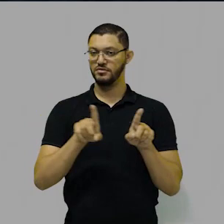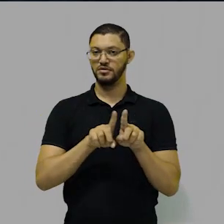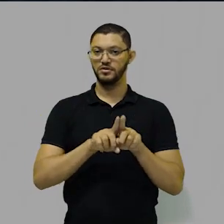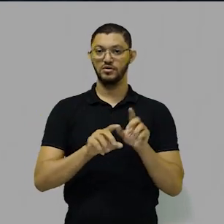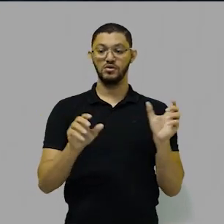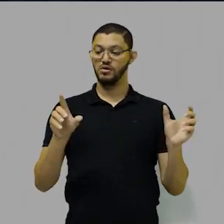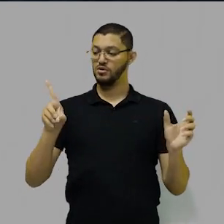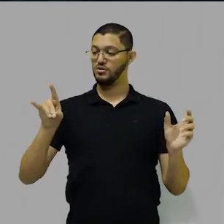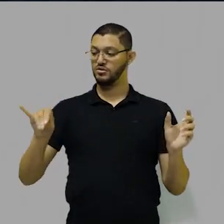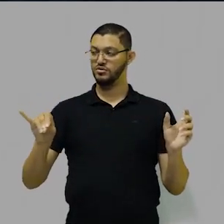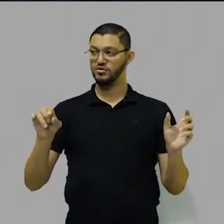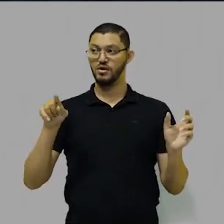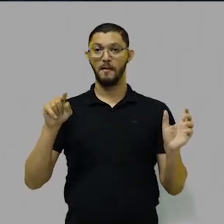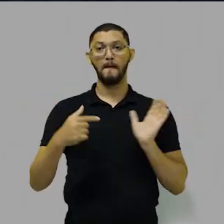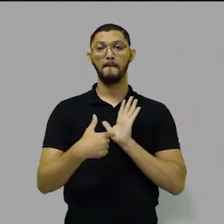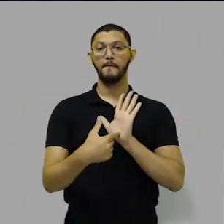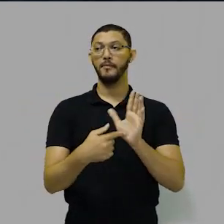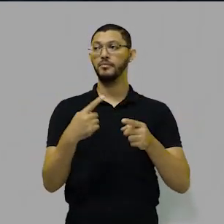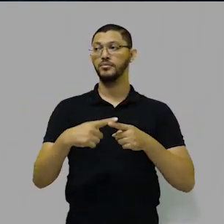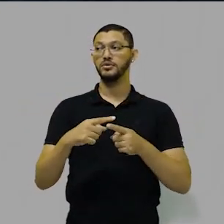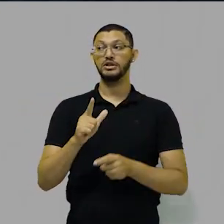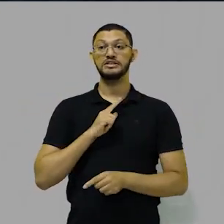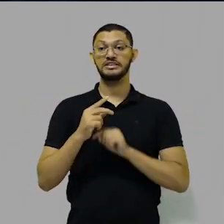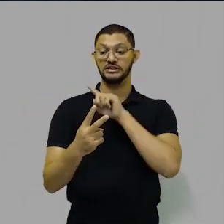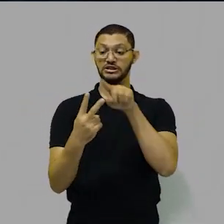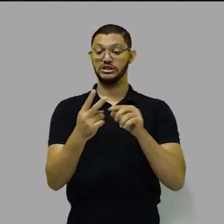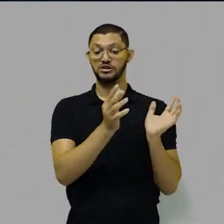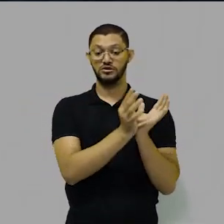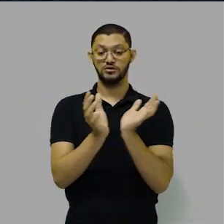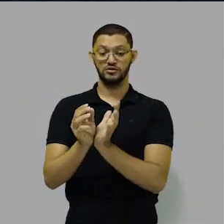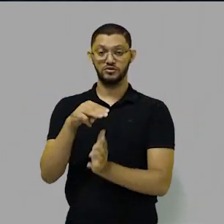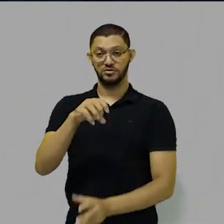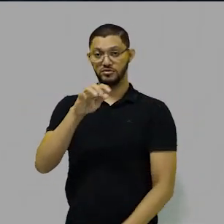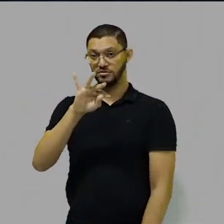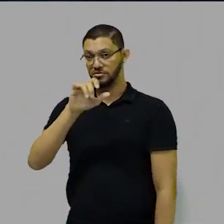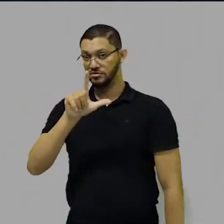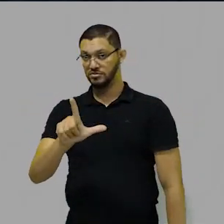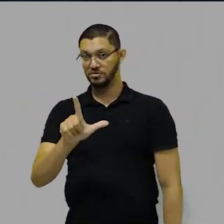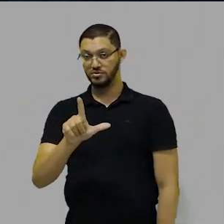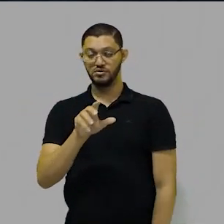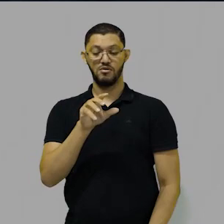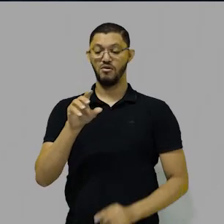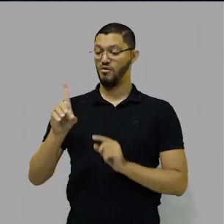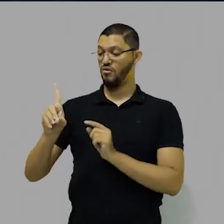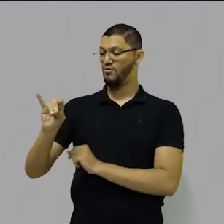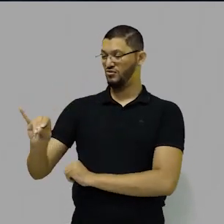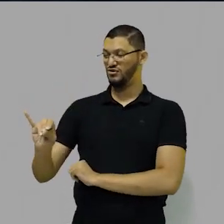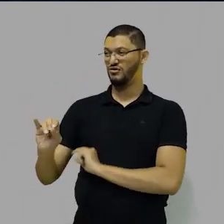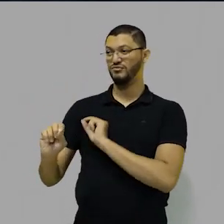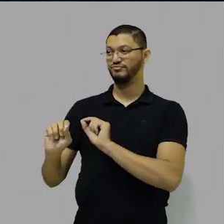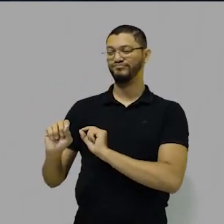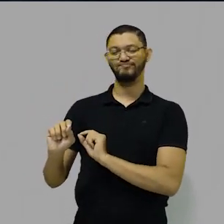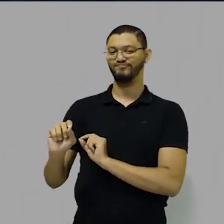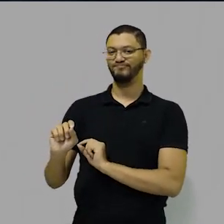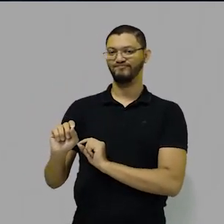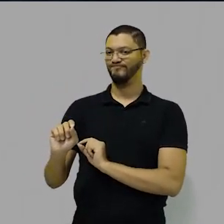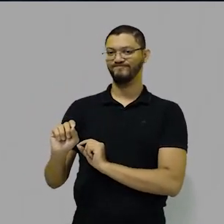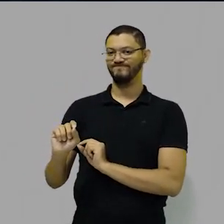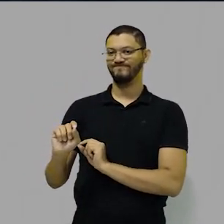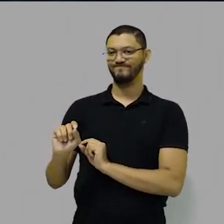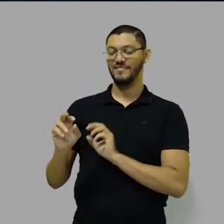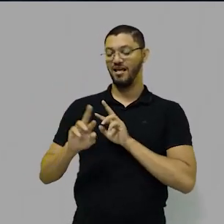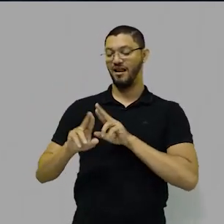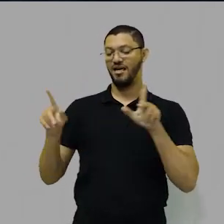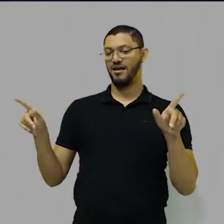O di, ele aparece aqui porque nós temos 2 grupos metil. O di, ele não vai entrar na ordem